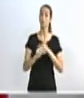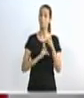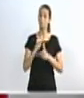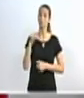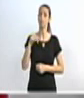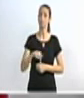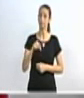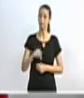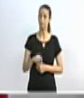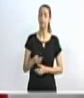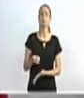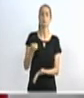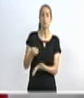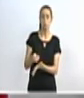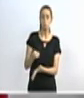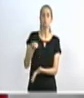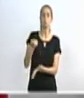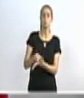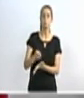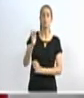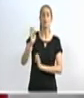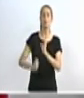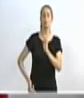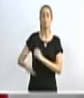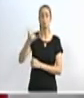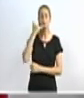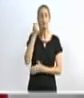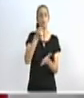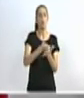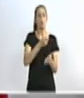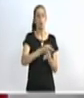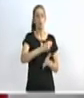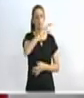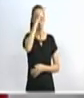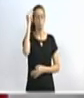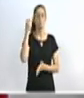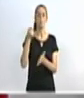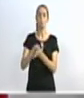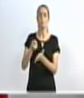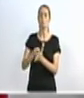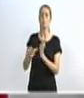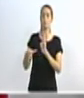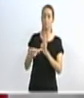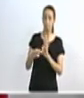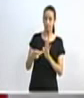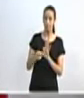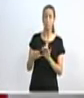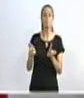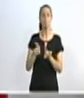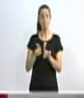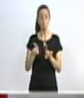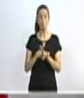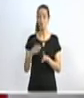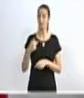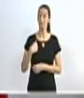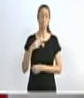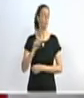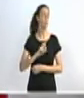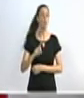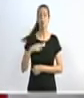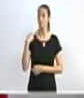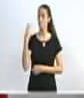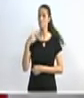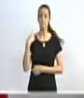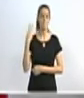e permanente, cobrando das operadoras do Poder Público, do PROCON, do Ministério Público, que não está presente, infelizmente, e mesmo não sendo vereador,